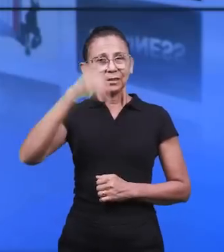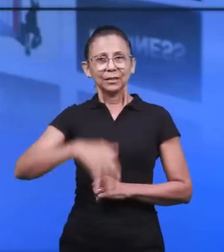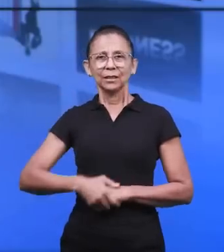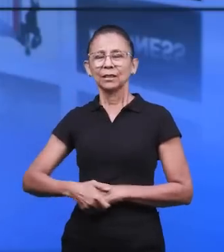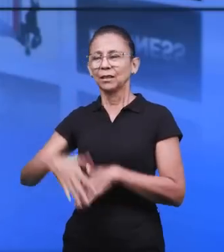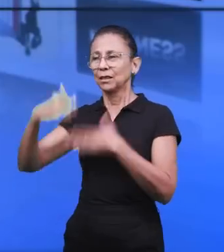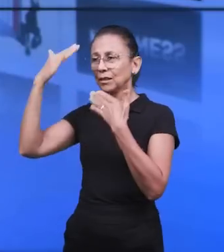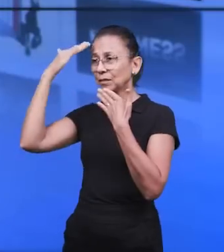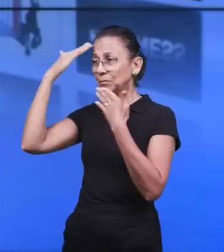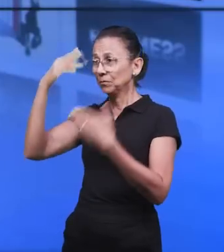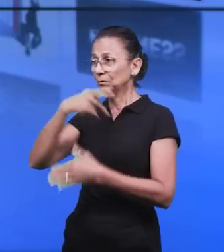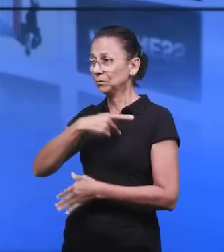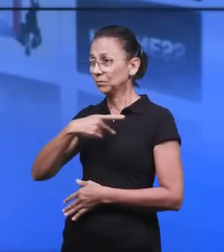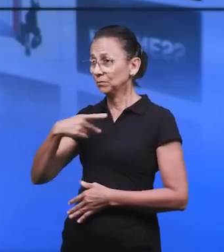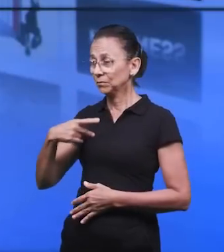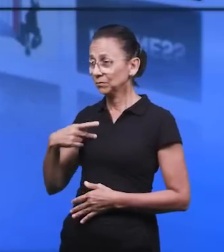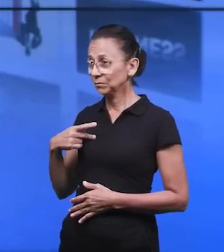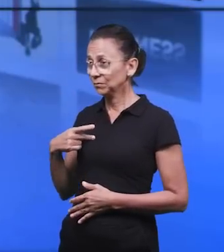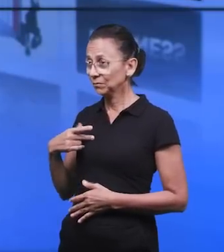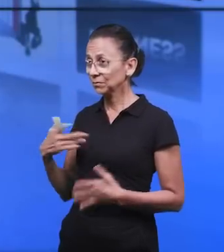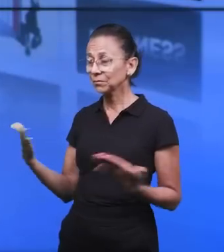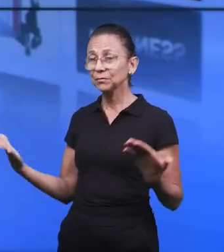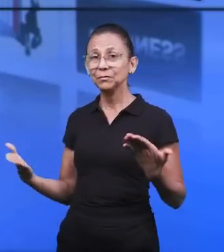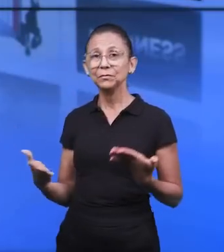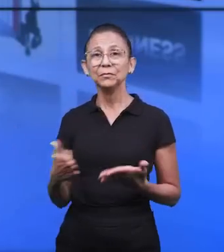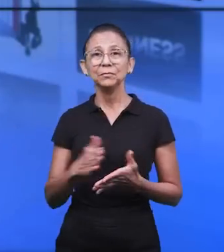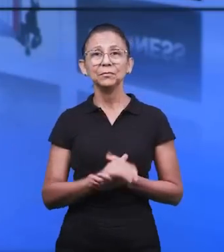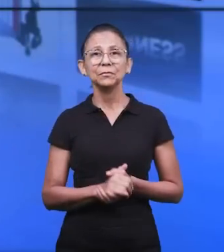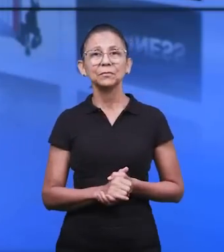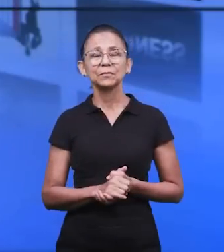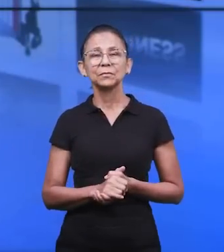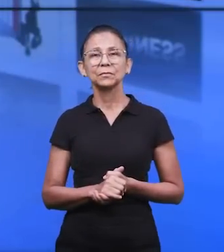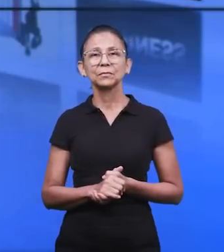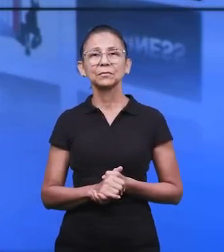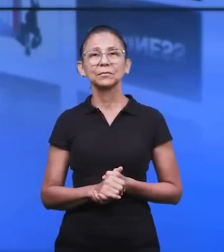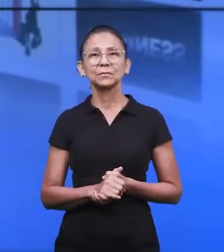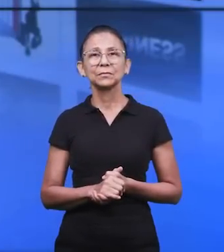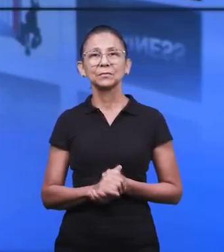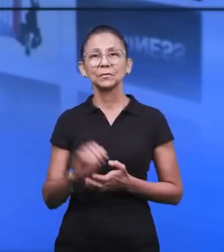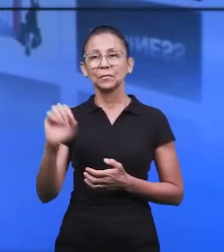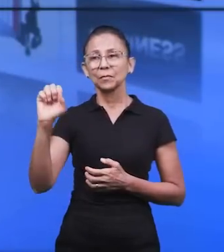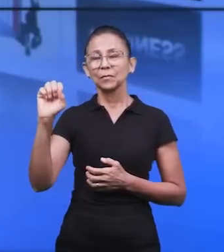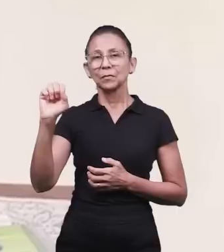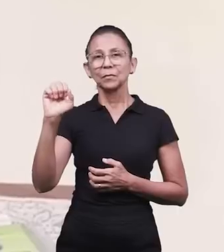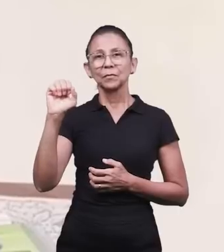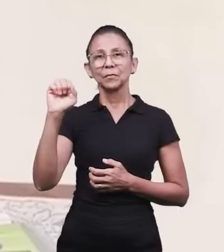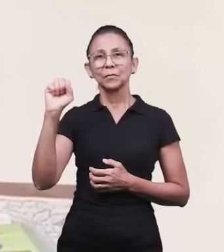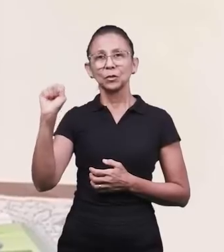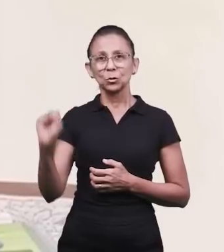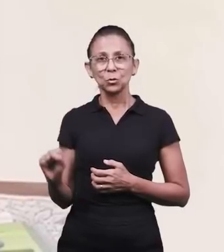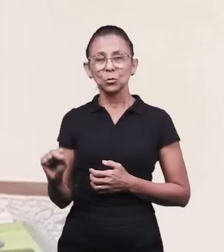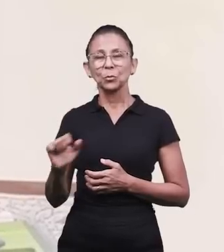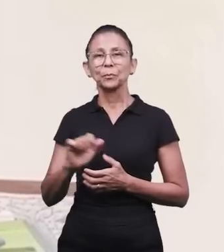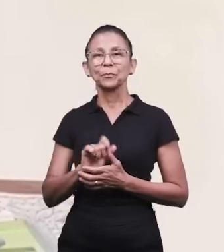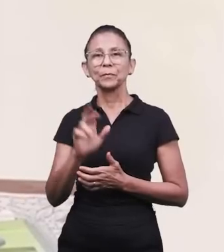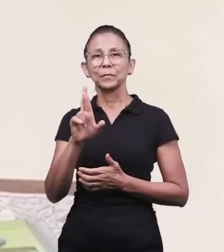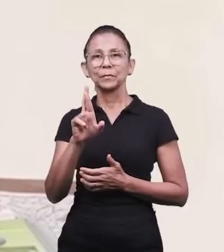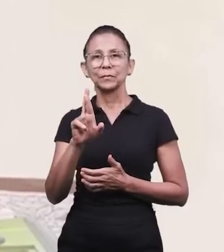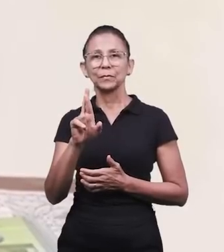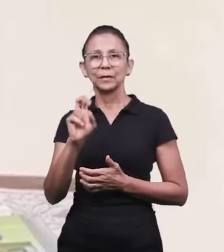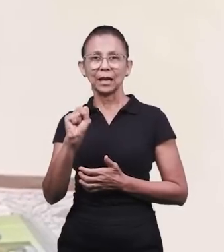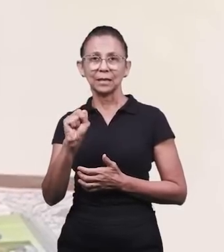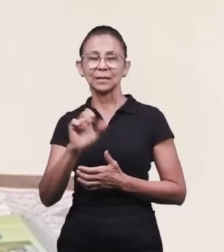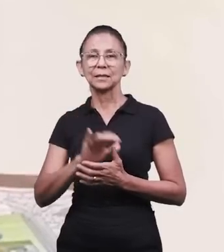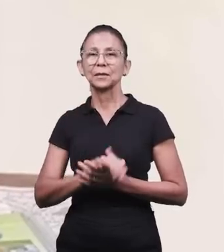pastor Elimar. E agora vamos falar com o pastor Alexandre, do Rio Grande do Sul. Pai do Senhor, pastor Alexandre. Pai do Senhor Jorge e a todos